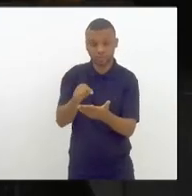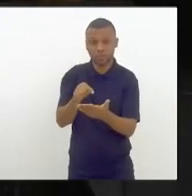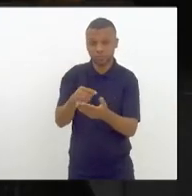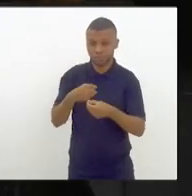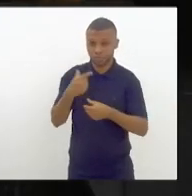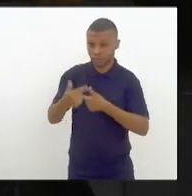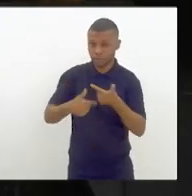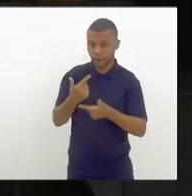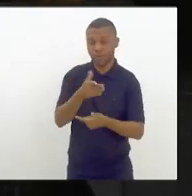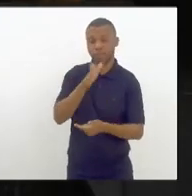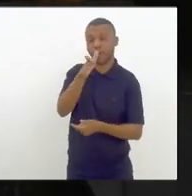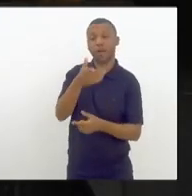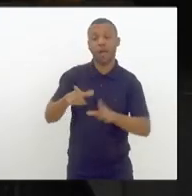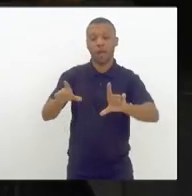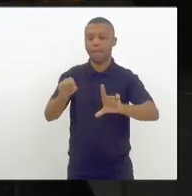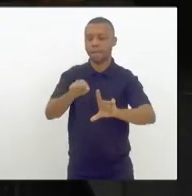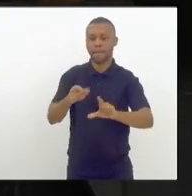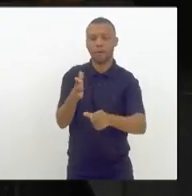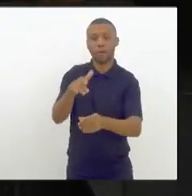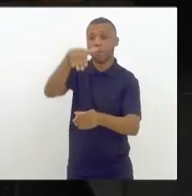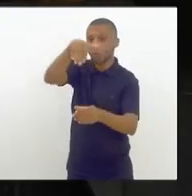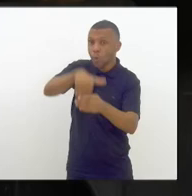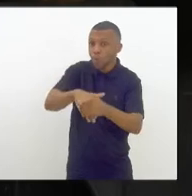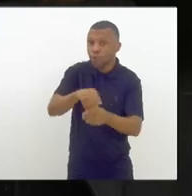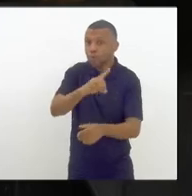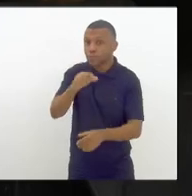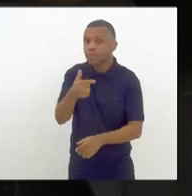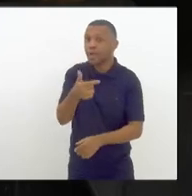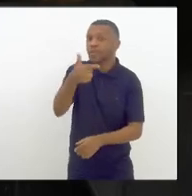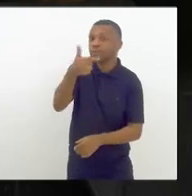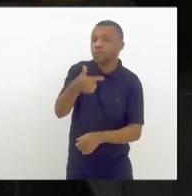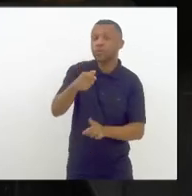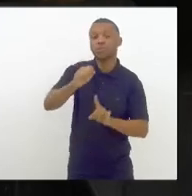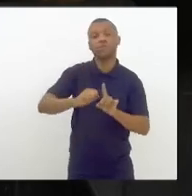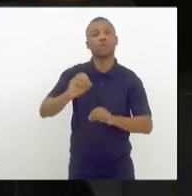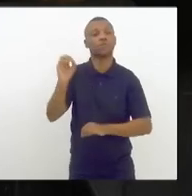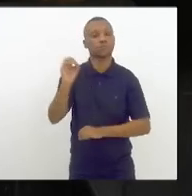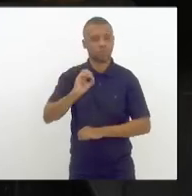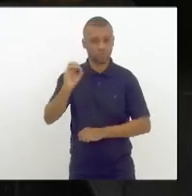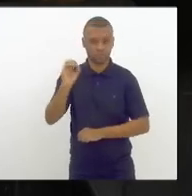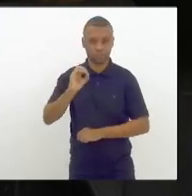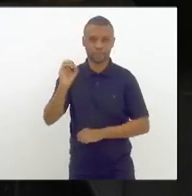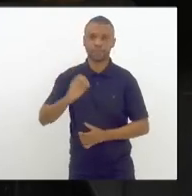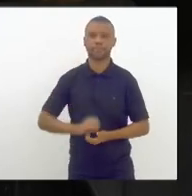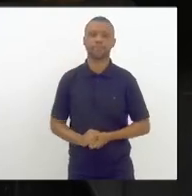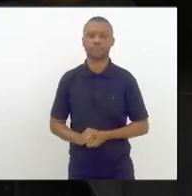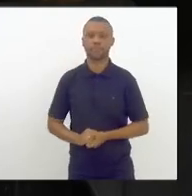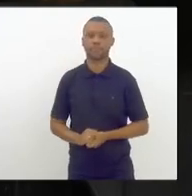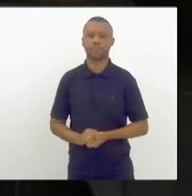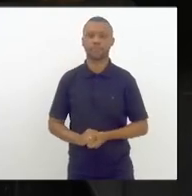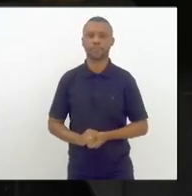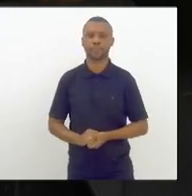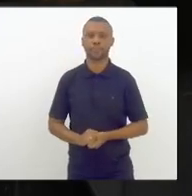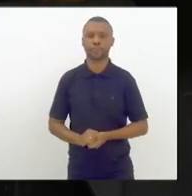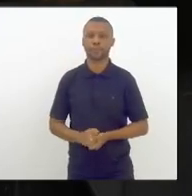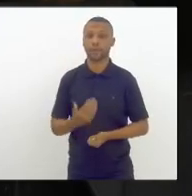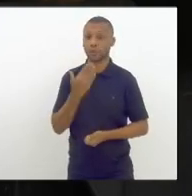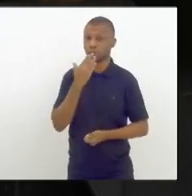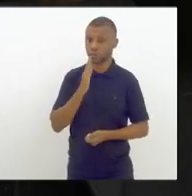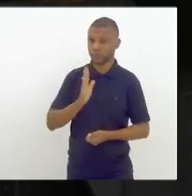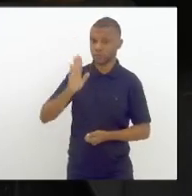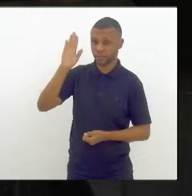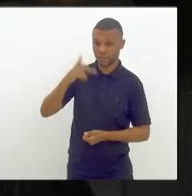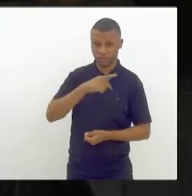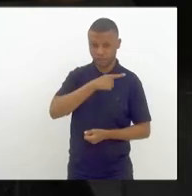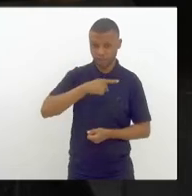neste último pleito do dia 2 de outubro os candidatos majoritários